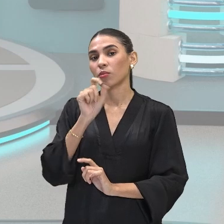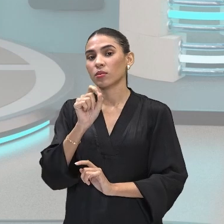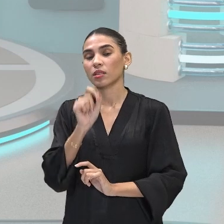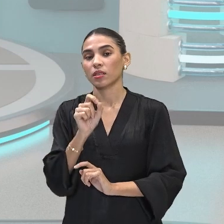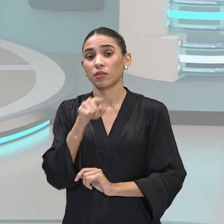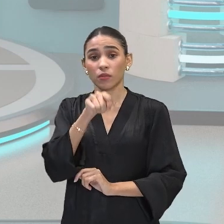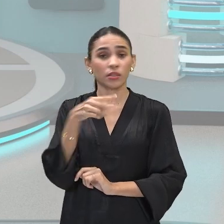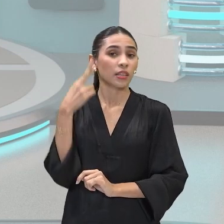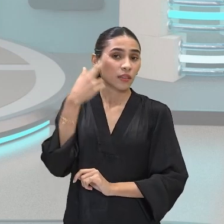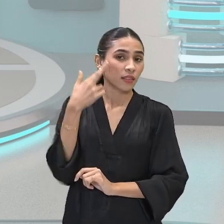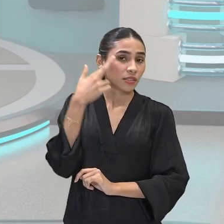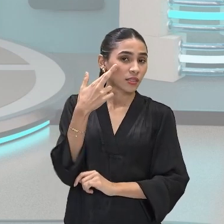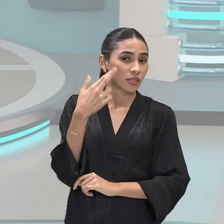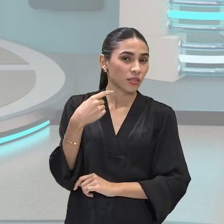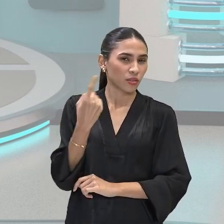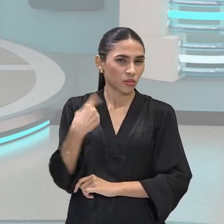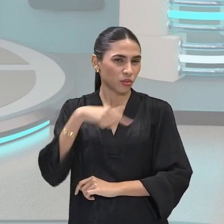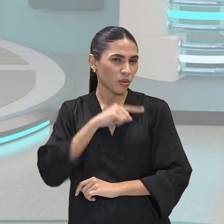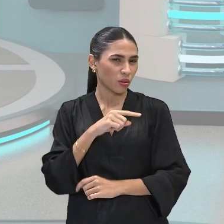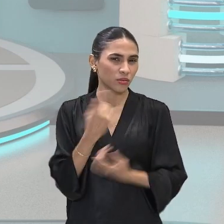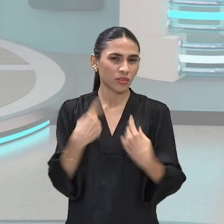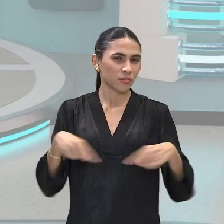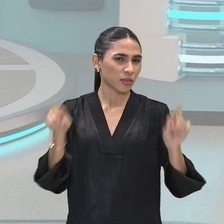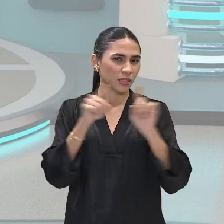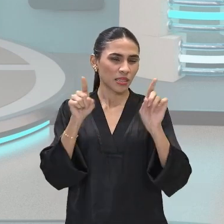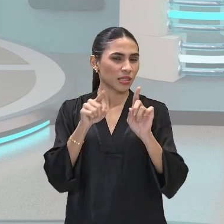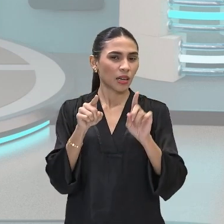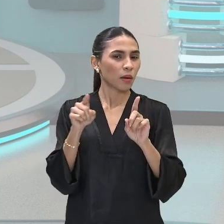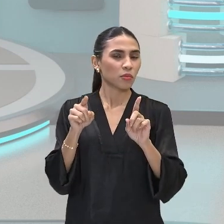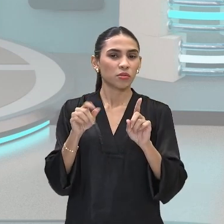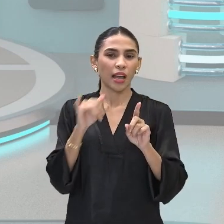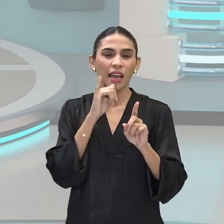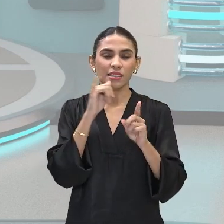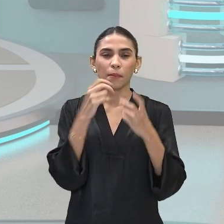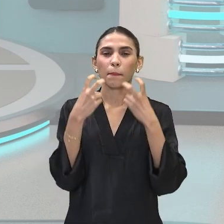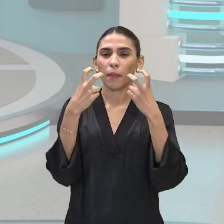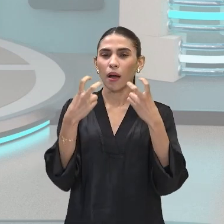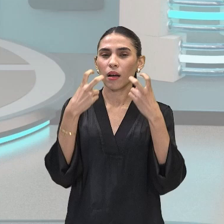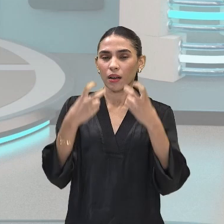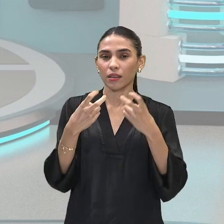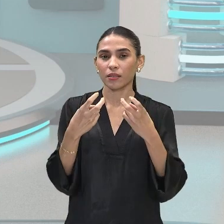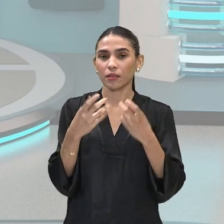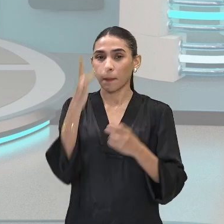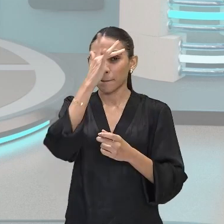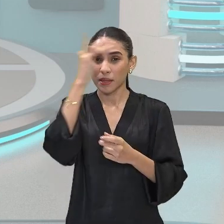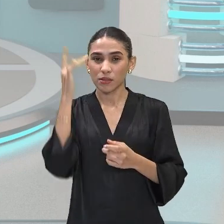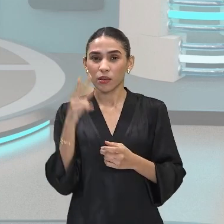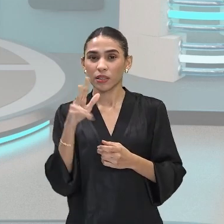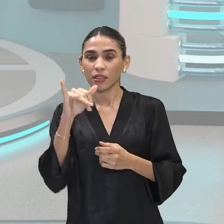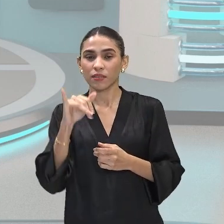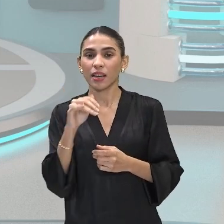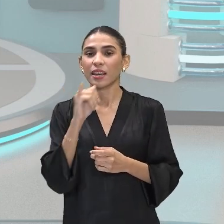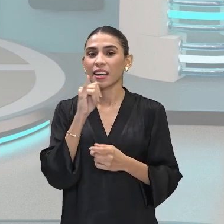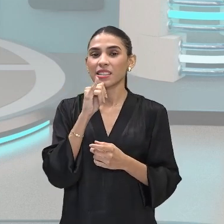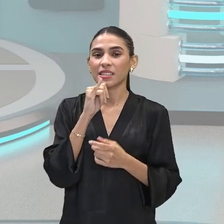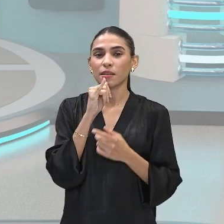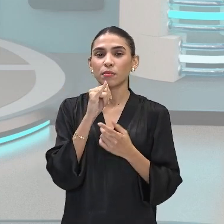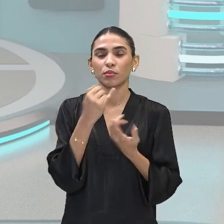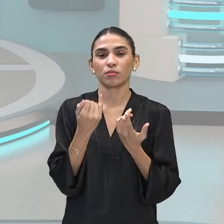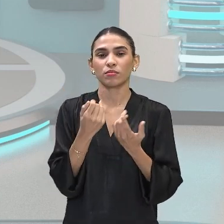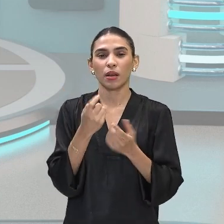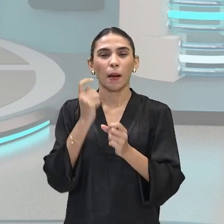nós não precisamos protestar sendo pessoas que vão